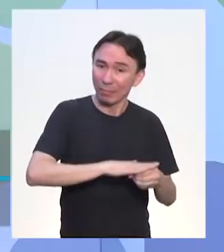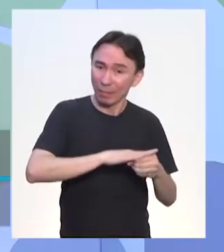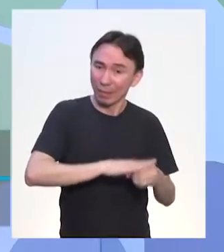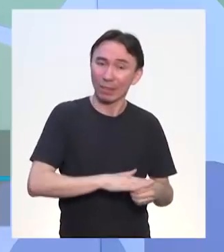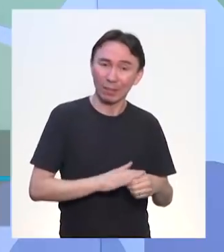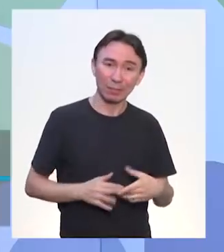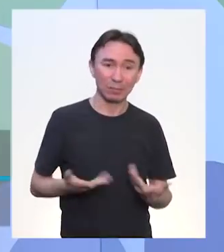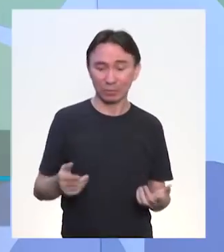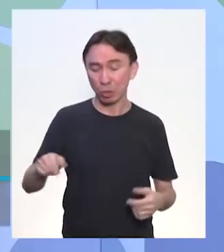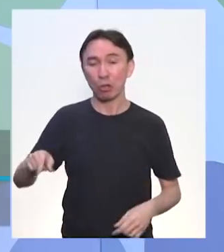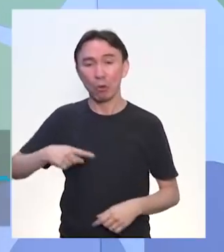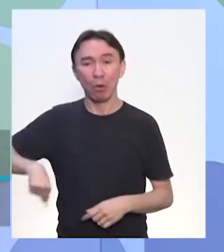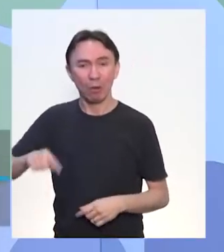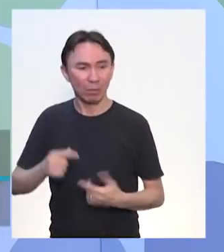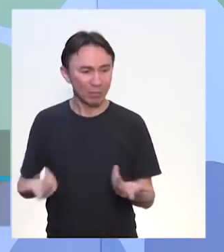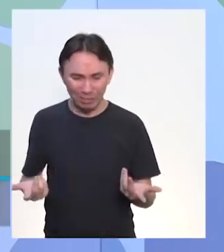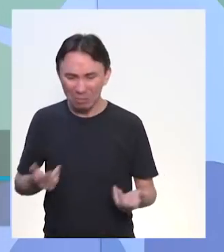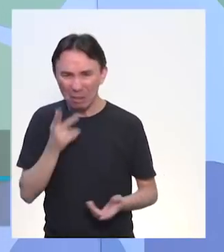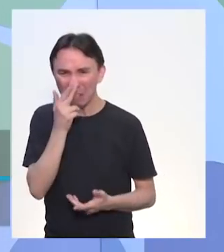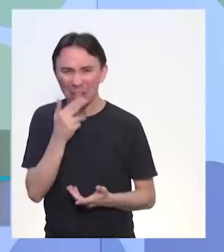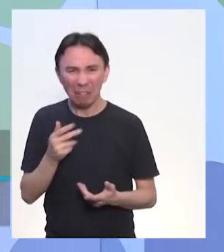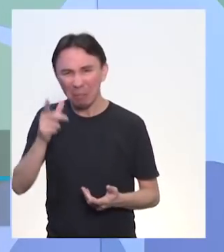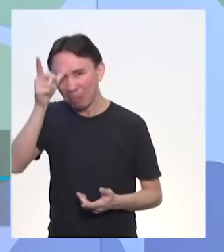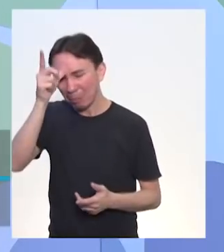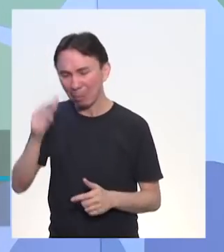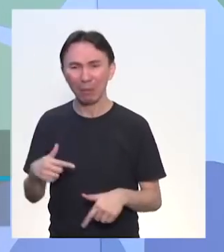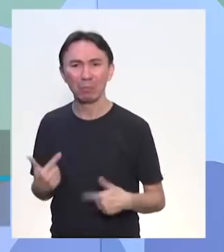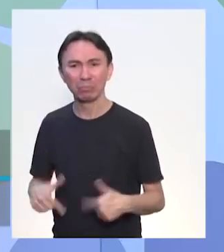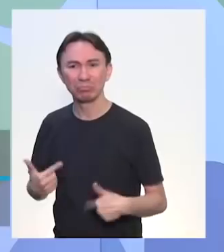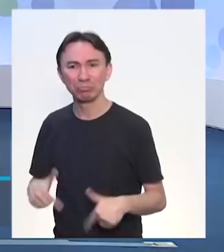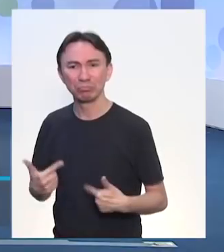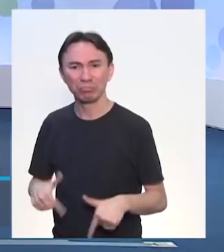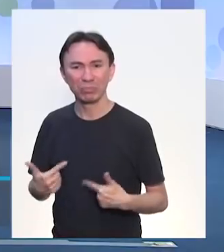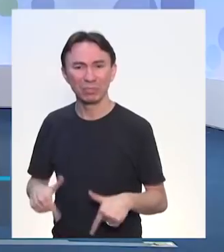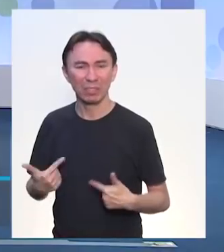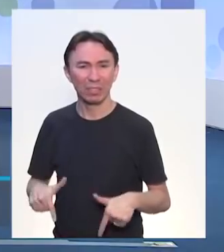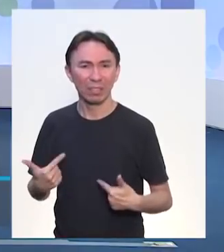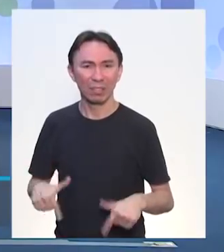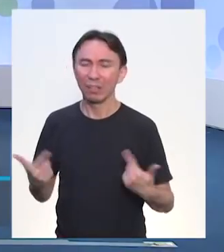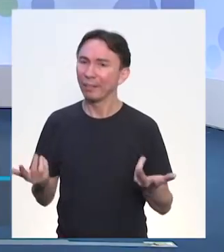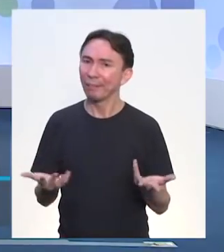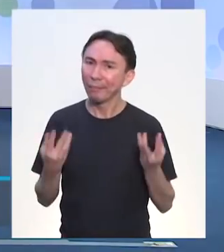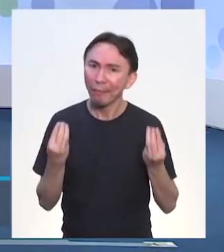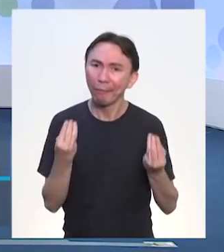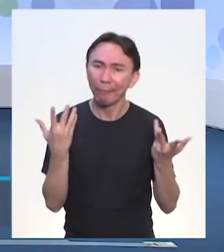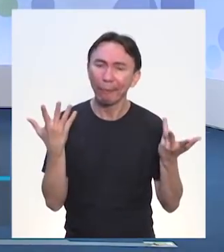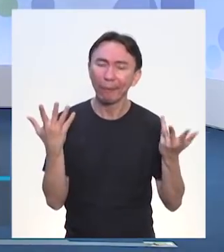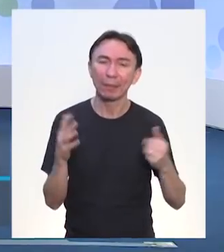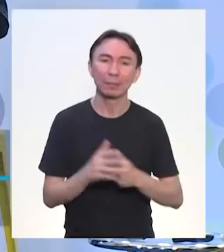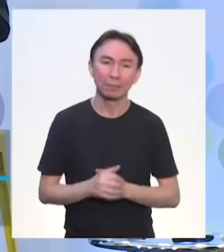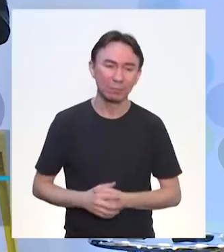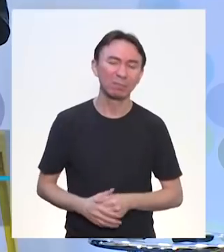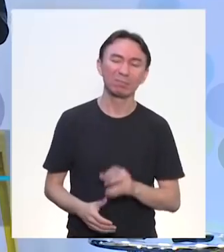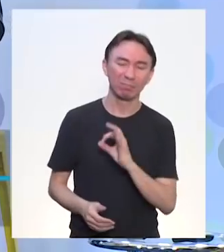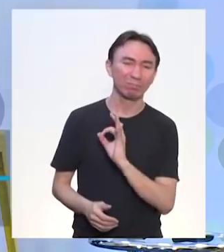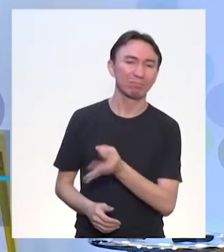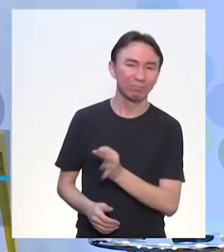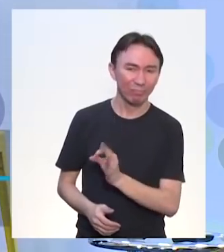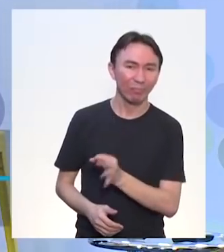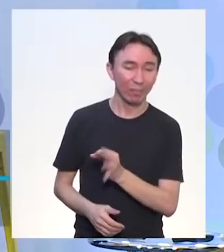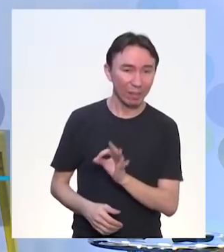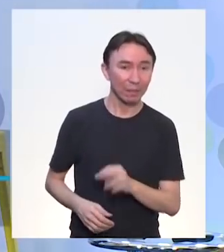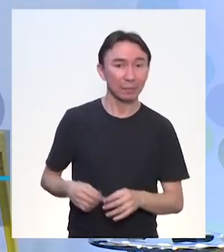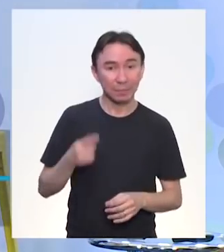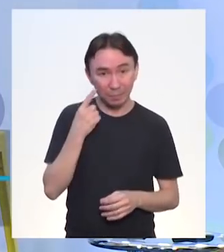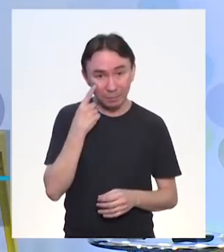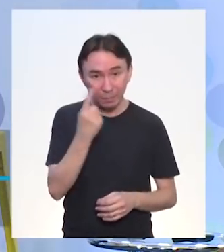alemão, estamos aqui trabalhando nessa rodinha de hamster, né? É verdade. Lembrando, inclusive, que o grande vencedor do Oscar